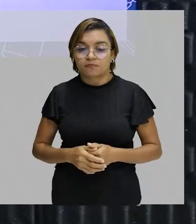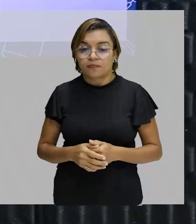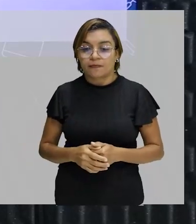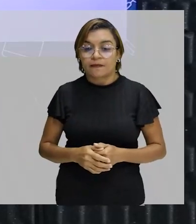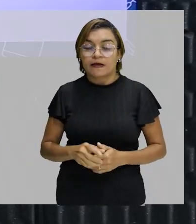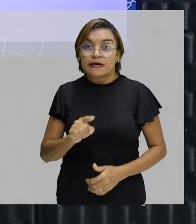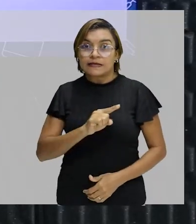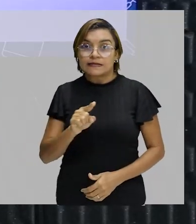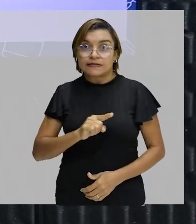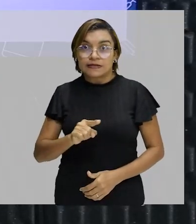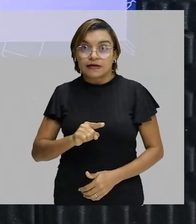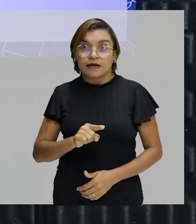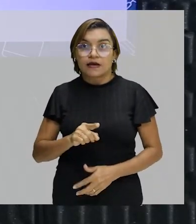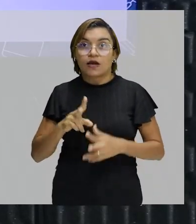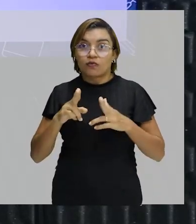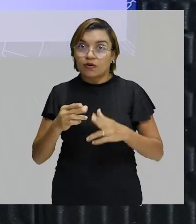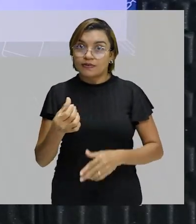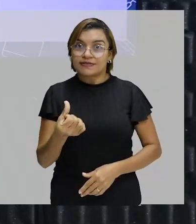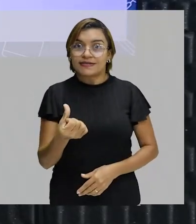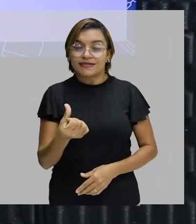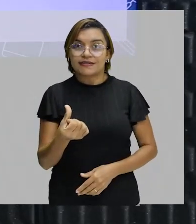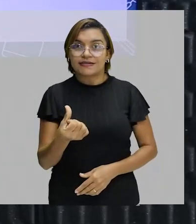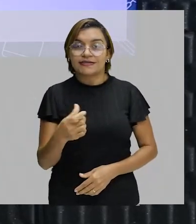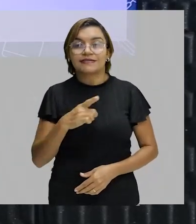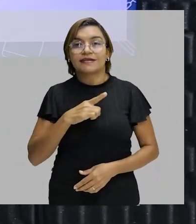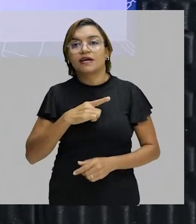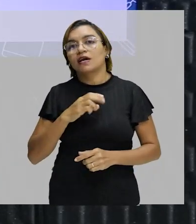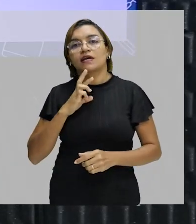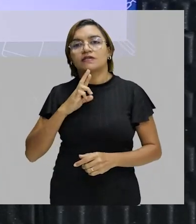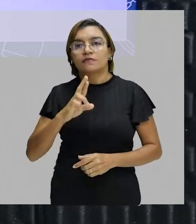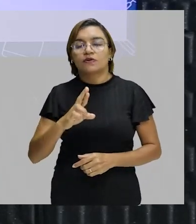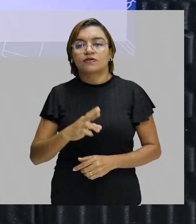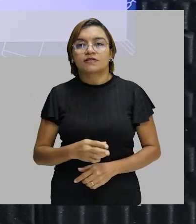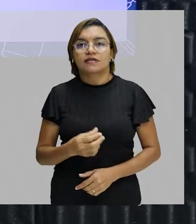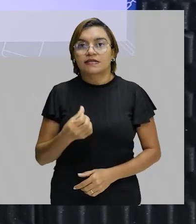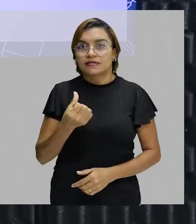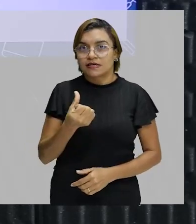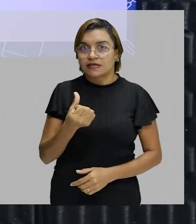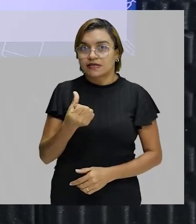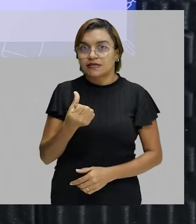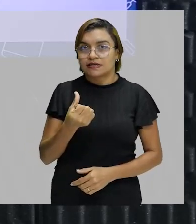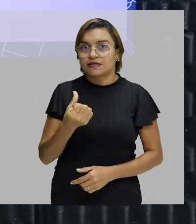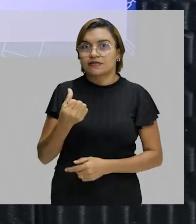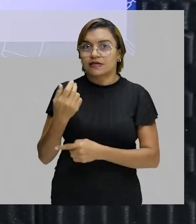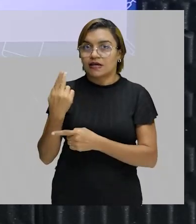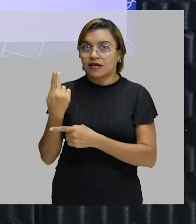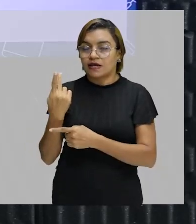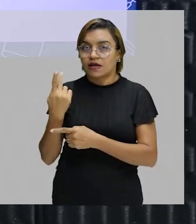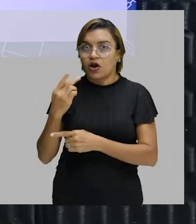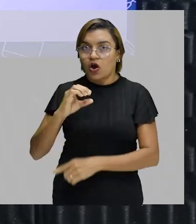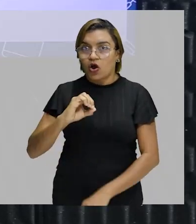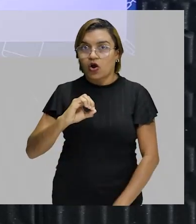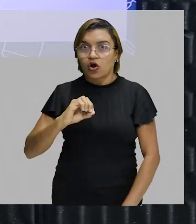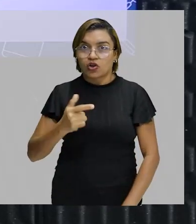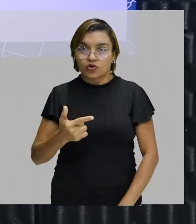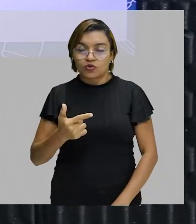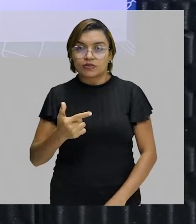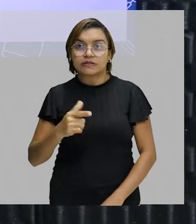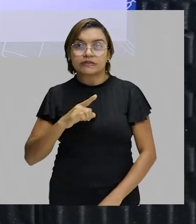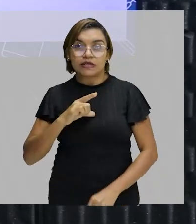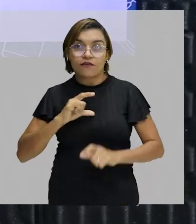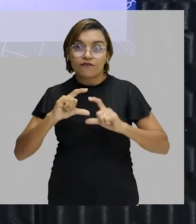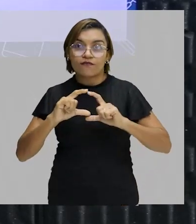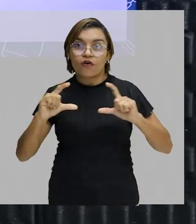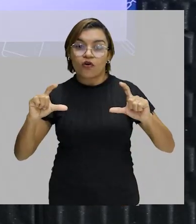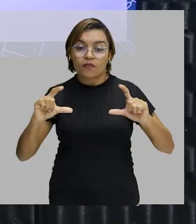equivale a 6. Então, nós temos, na verdade, 6 átomos de oxigênio, chegando a uma